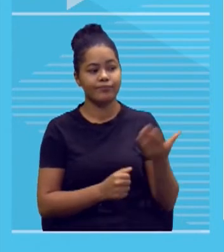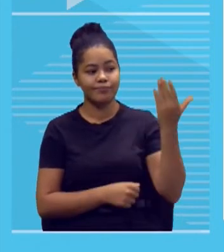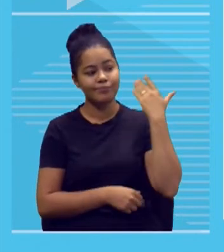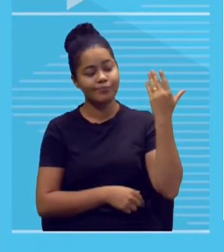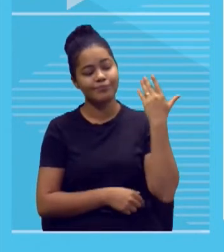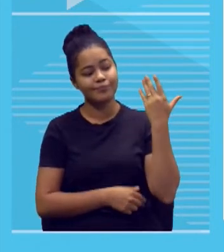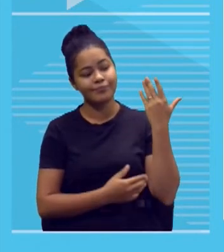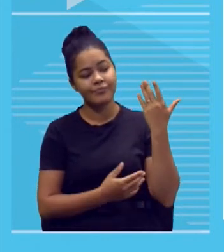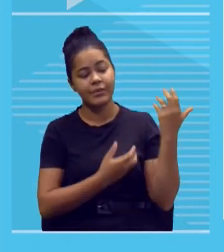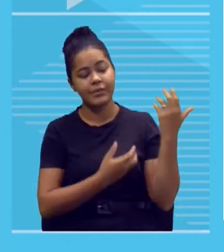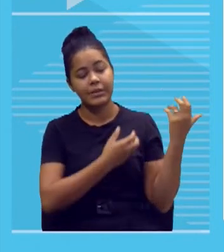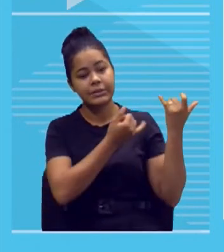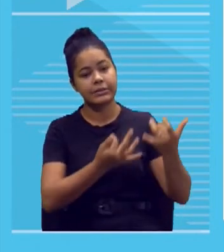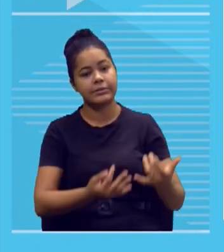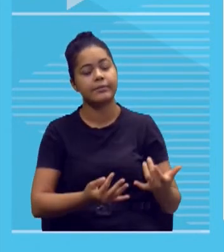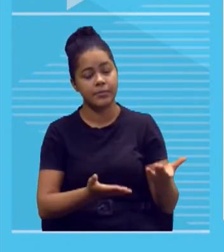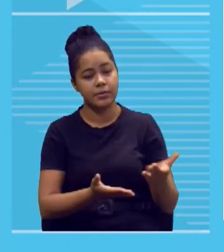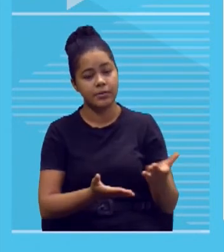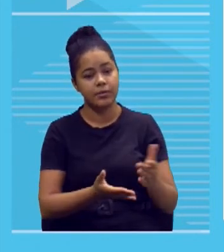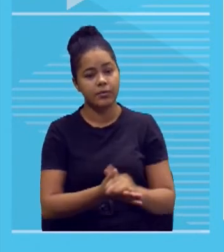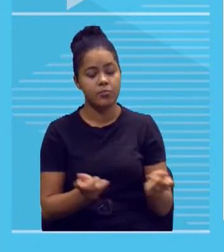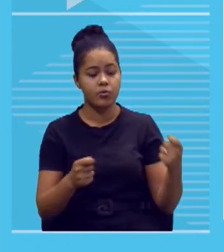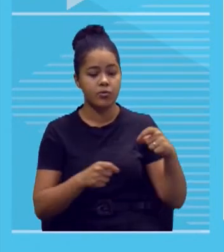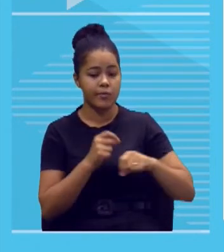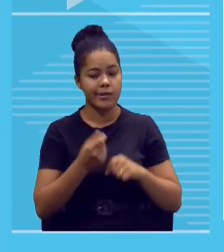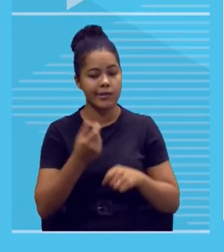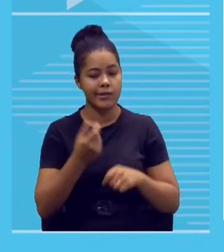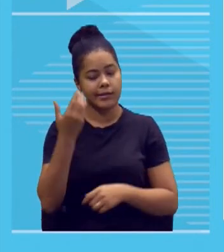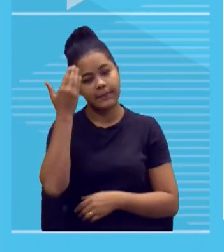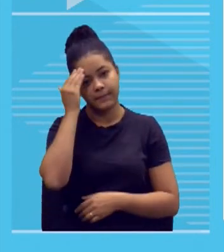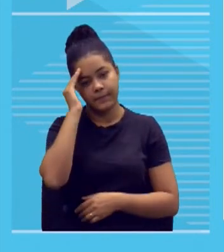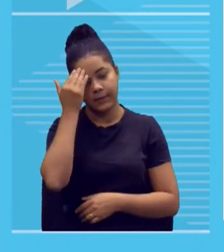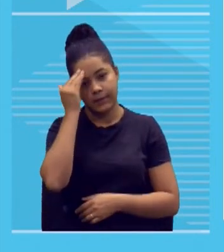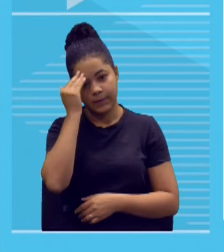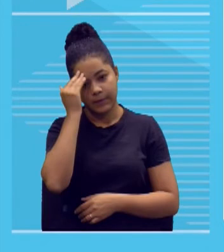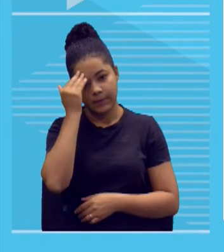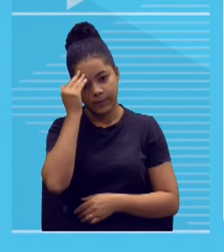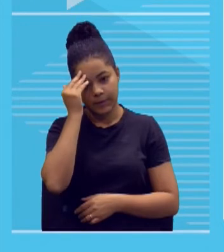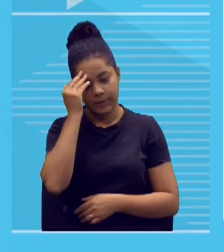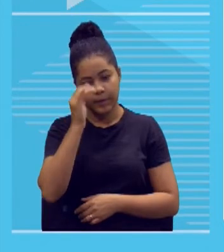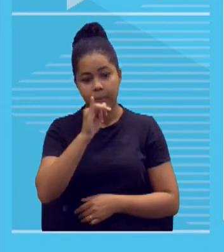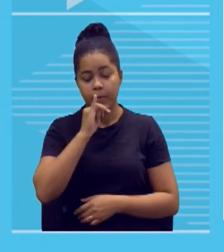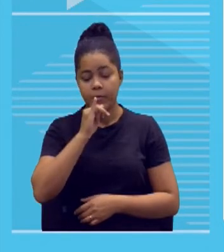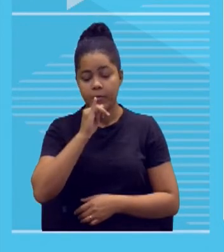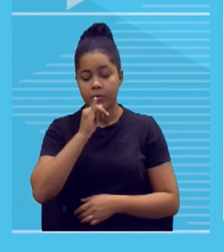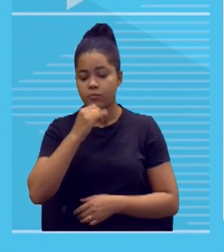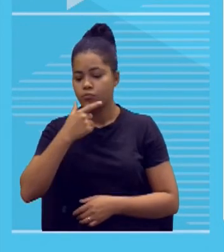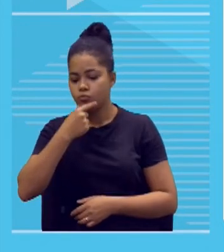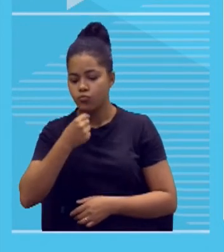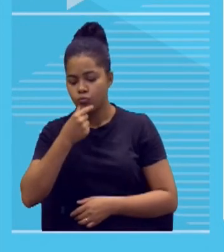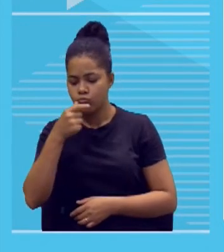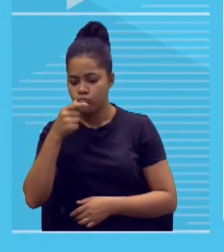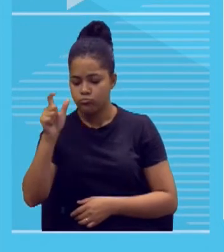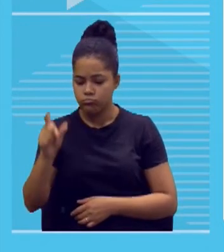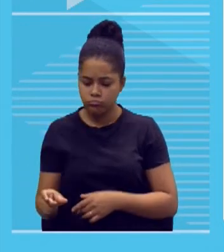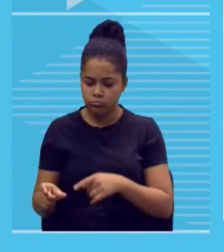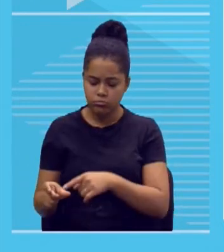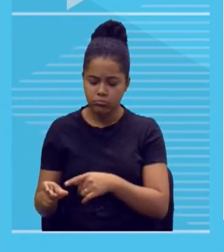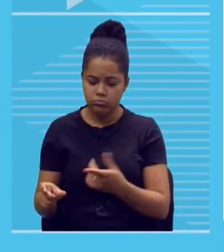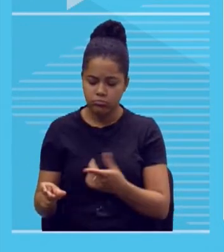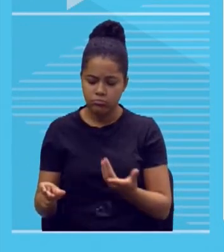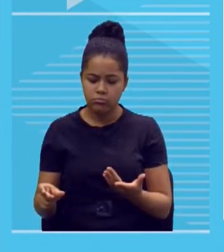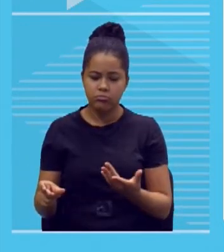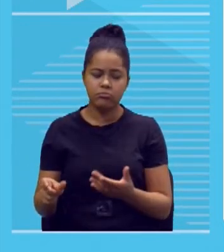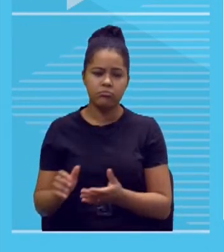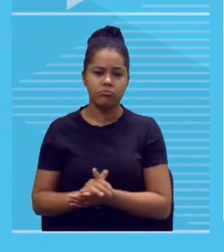e dizer ó a Rapaz esse cara bem aqui ele é parente do que do que nós